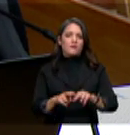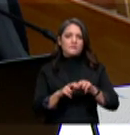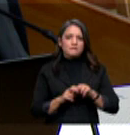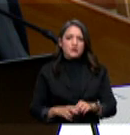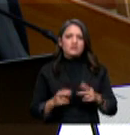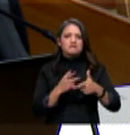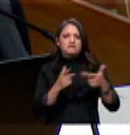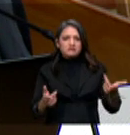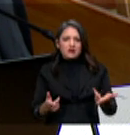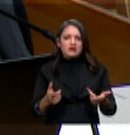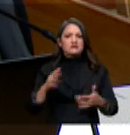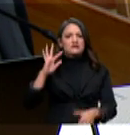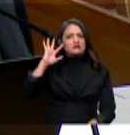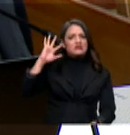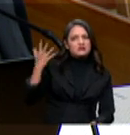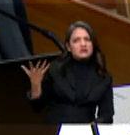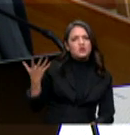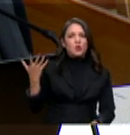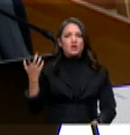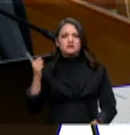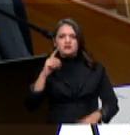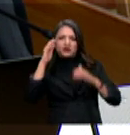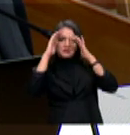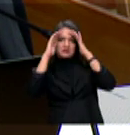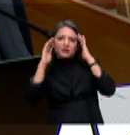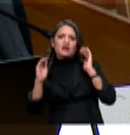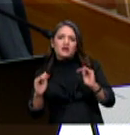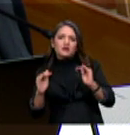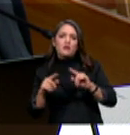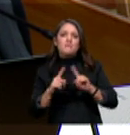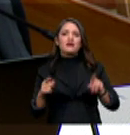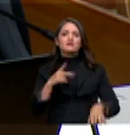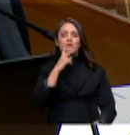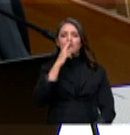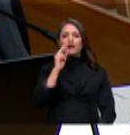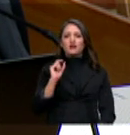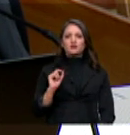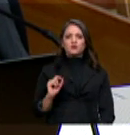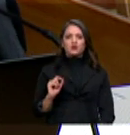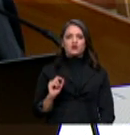impugnações, das decisões, não me parece aqui que tenha sido